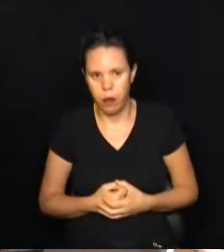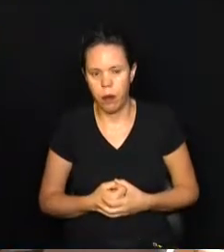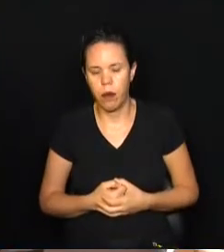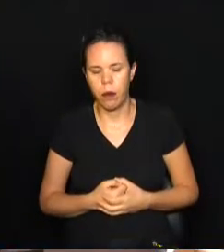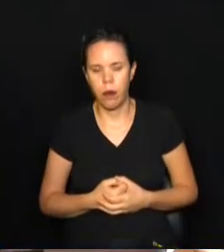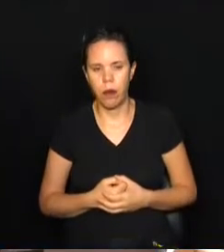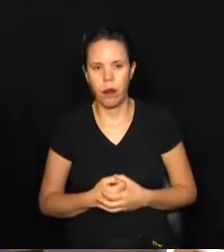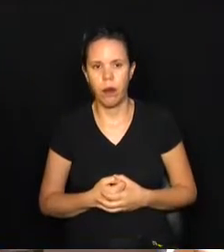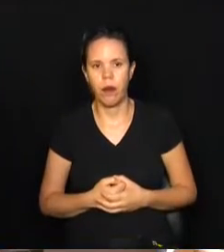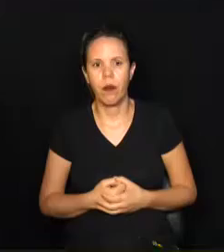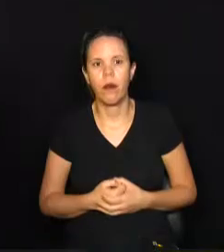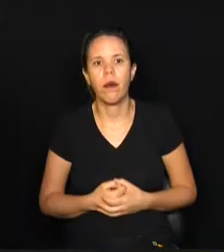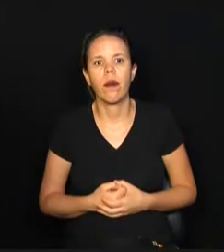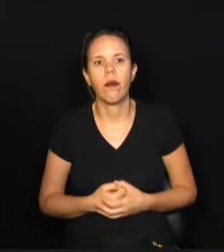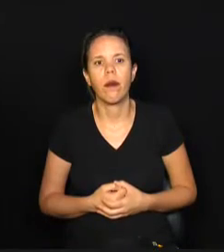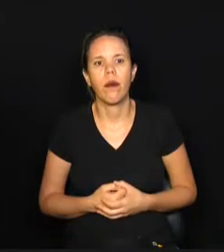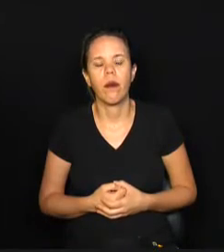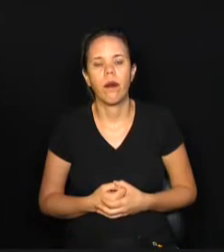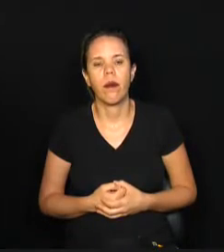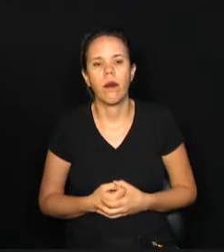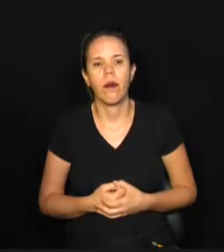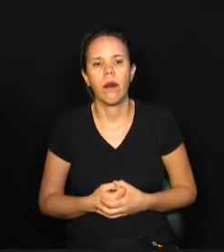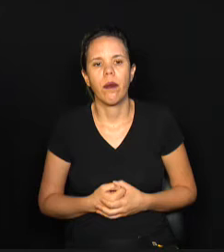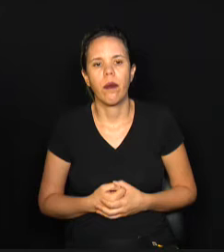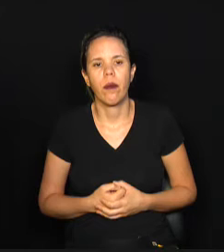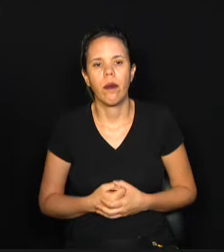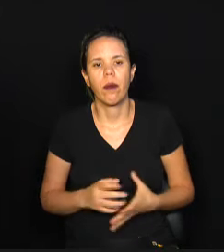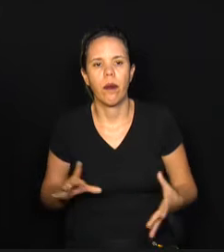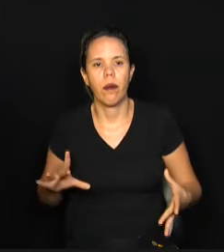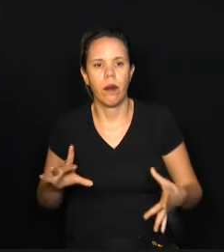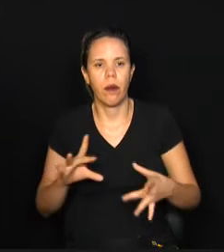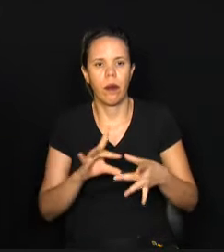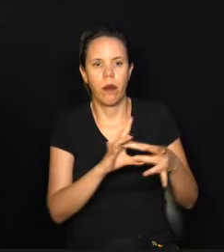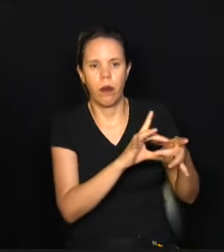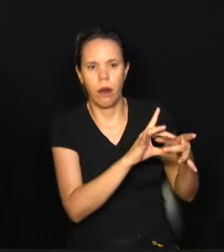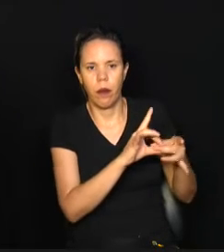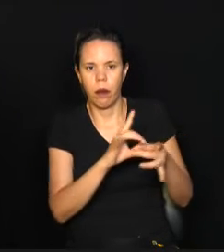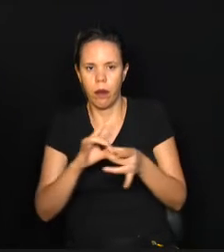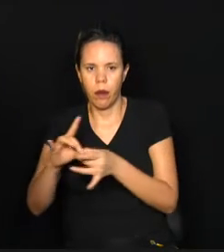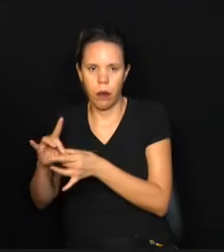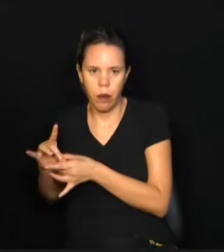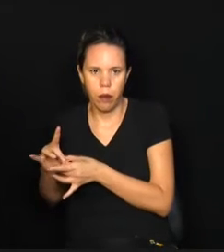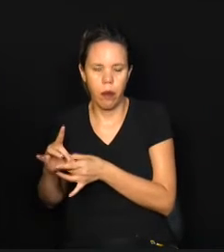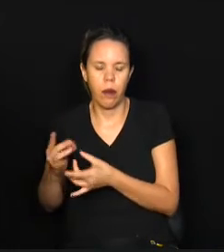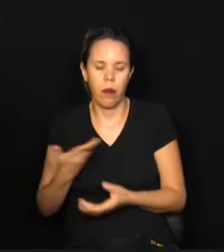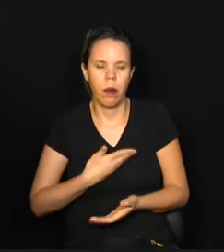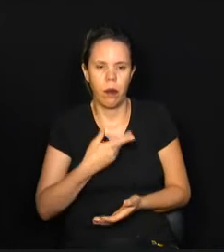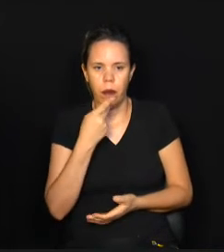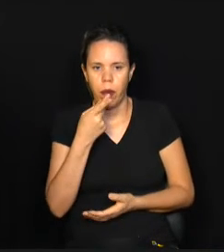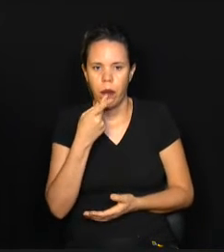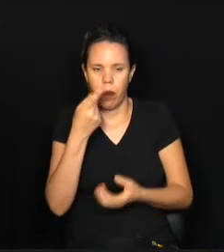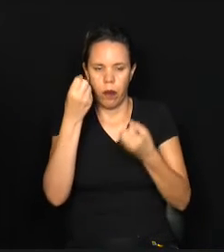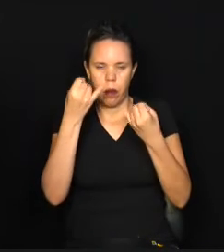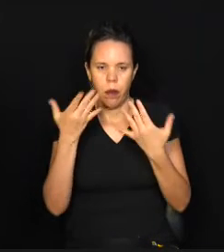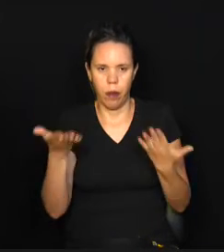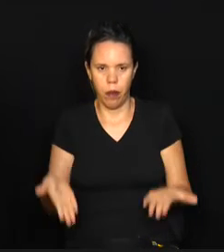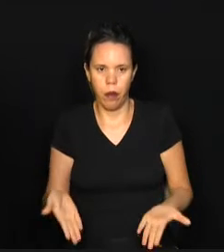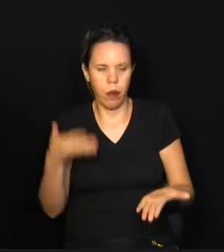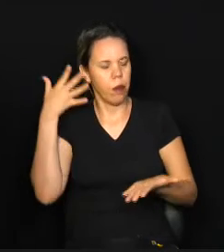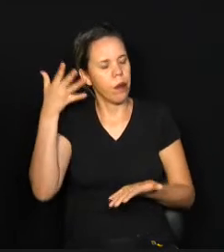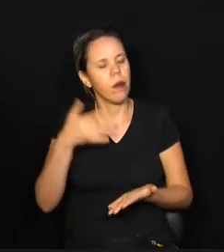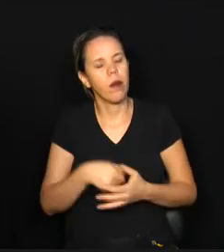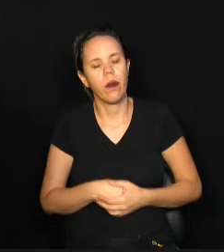palavra. Bom, linkando o que os meus amigos e colegas estão dizendo, né, eu acho que o que